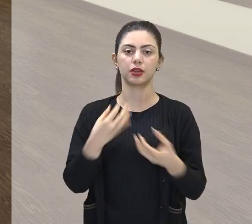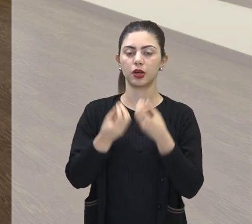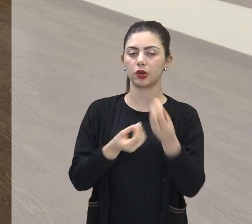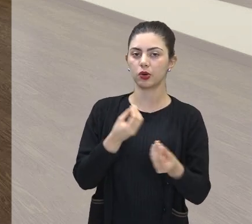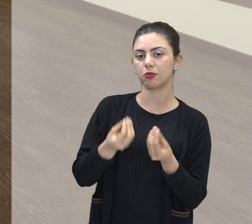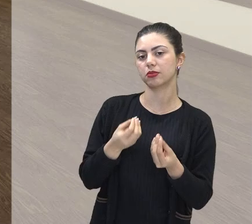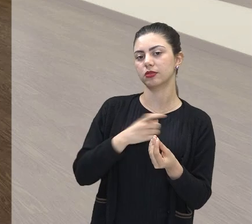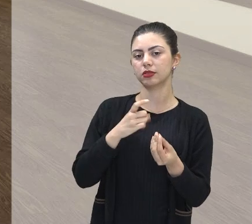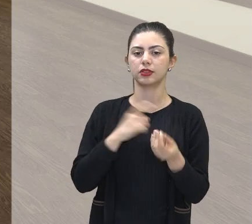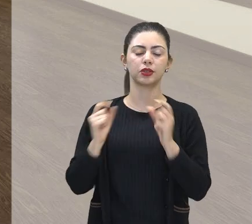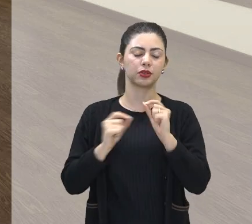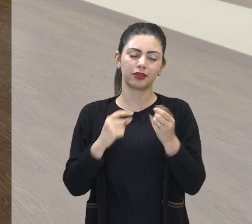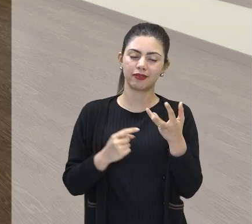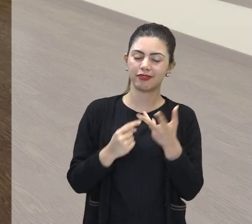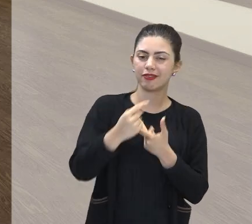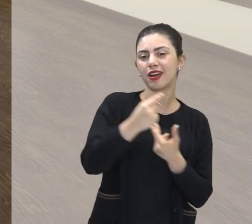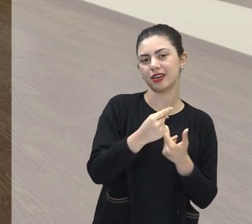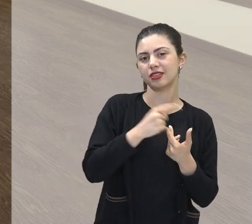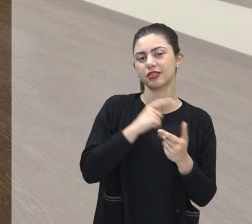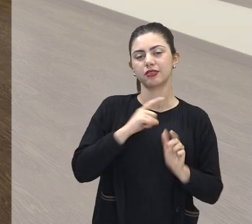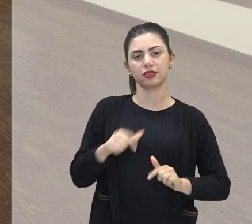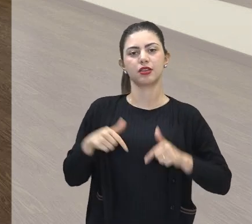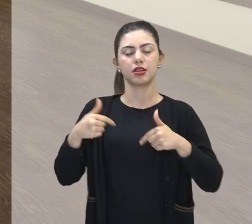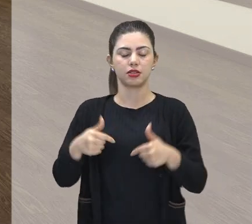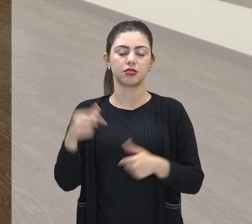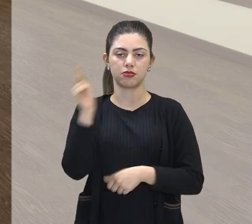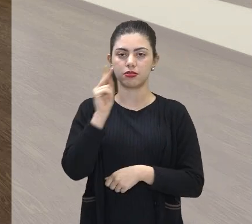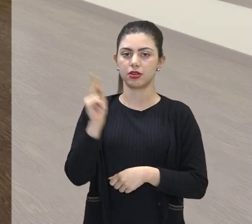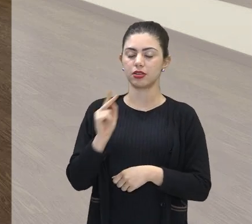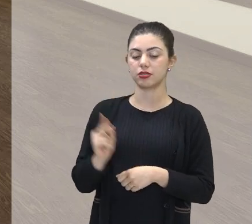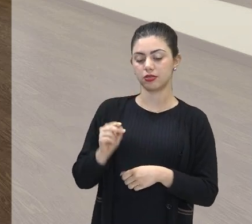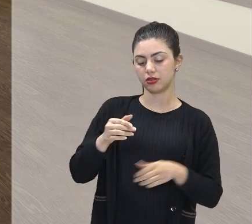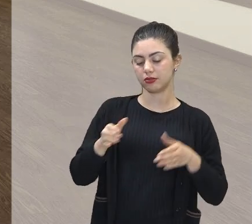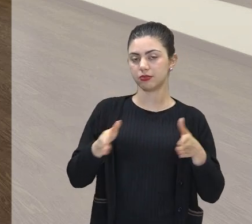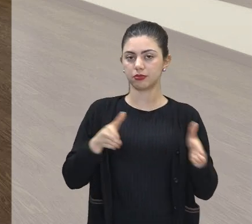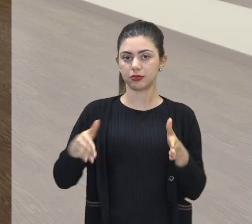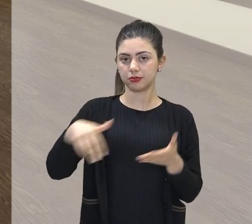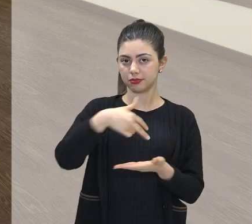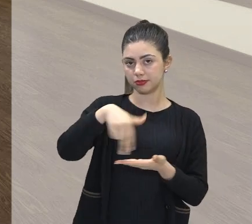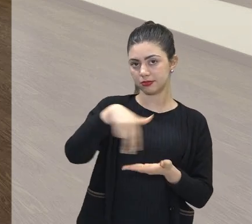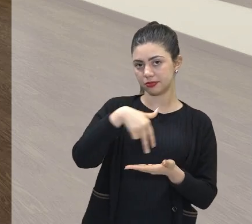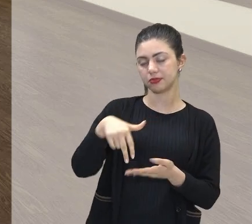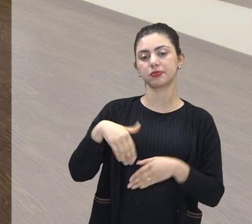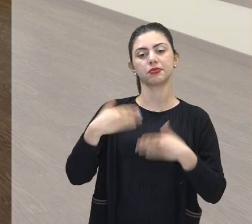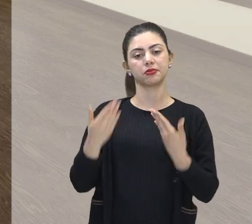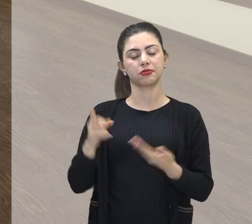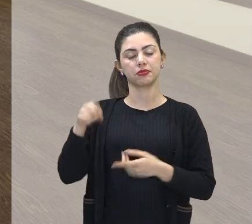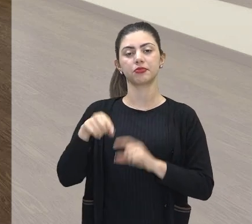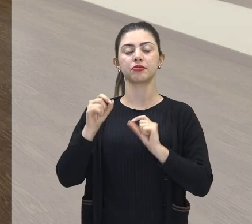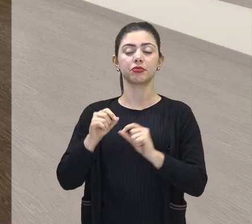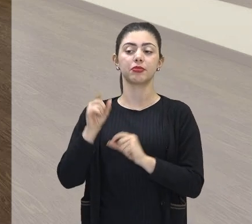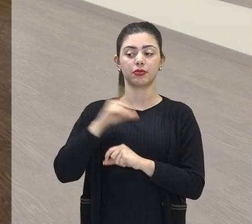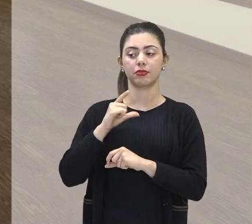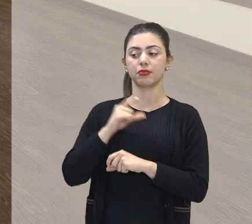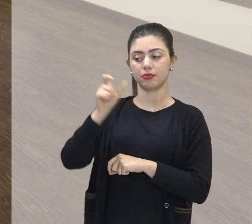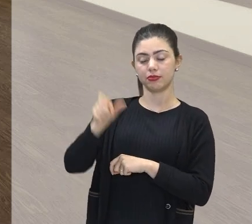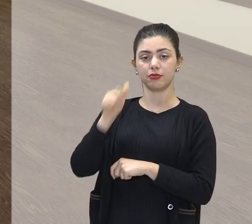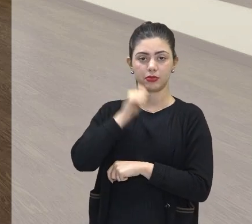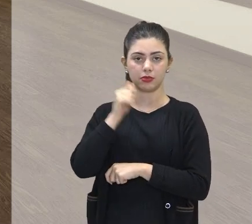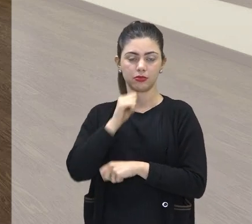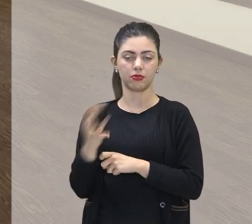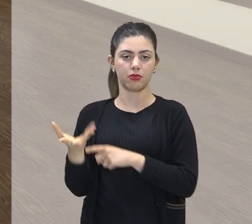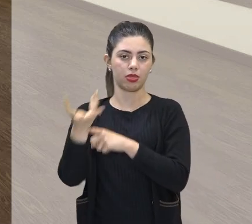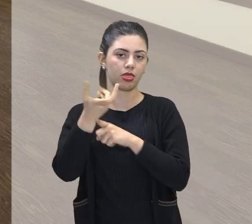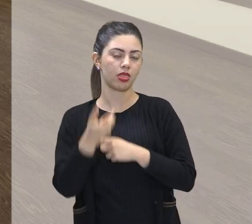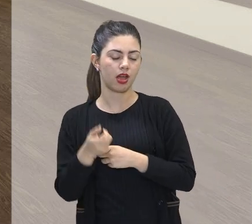Duncan, de todos os feitos que ela fez, né, na história da dança, de uma forma geral. E ela foi uma bailarina, uma artista, que ela